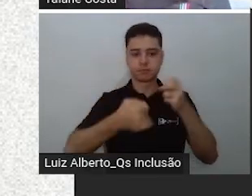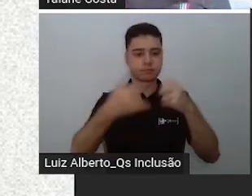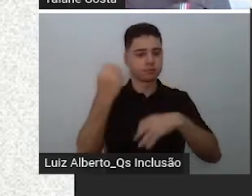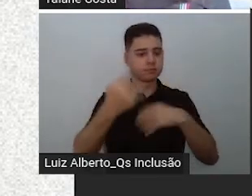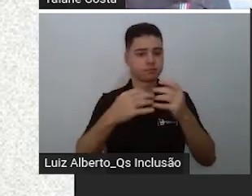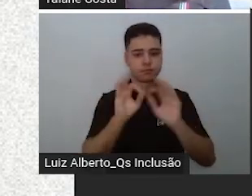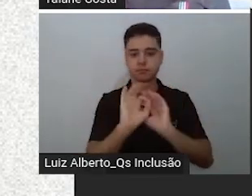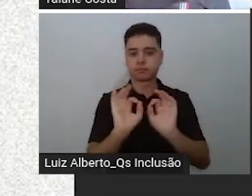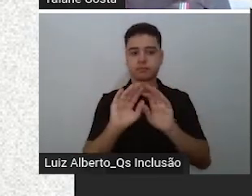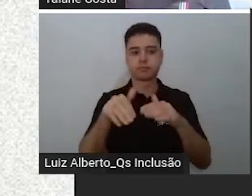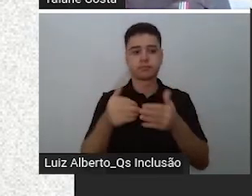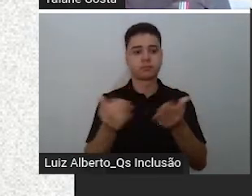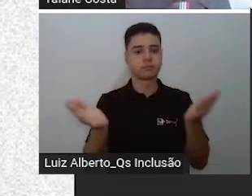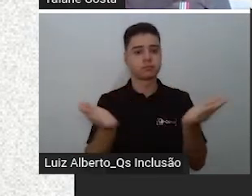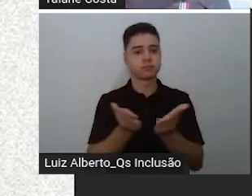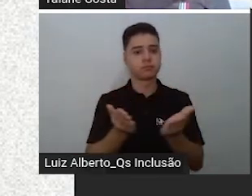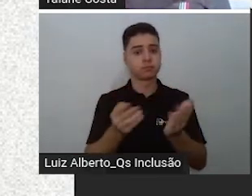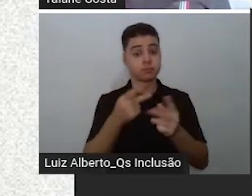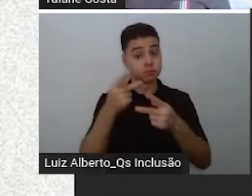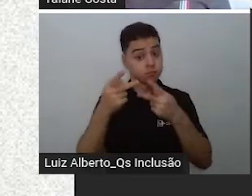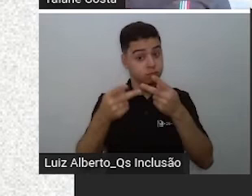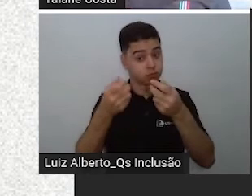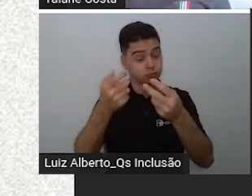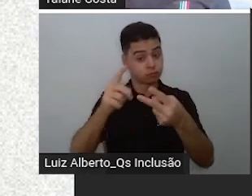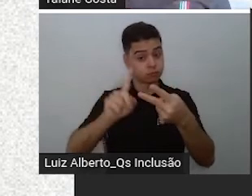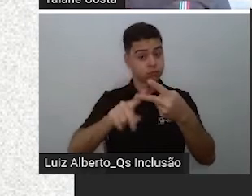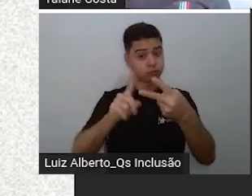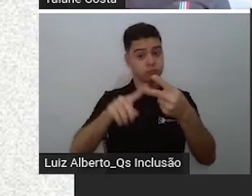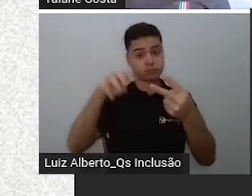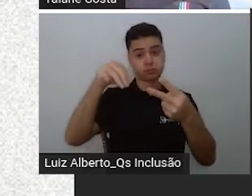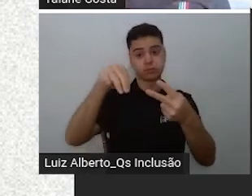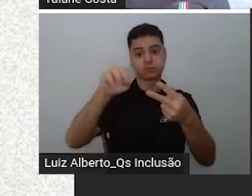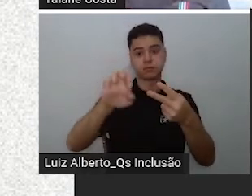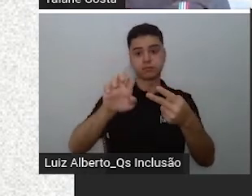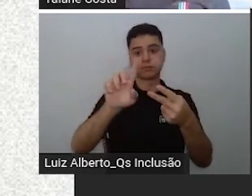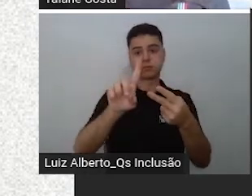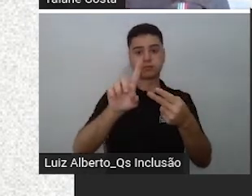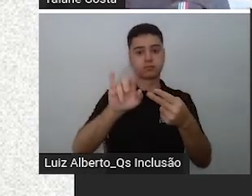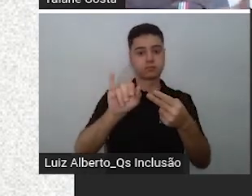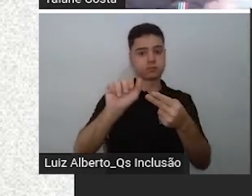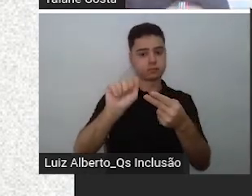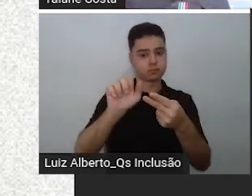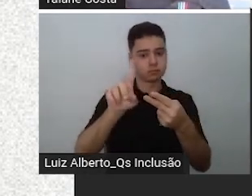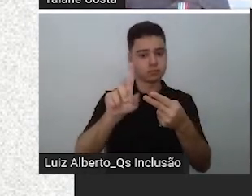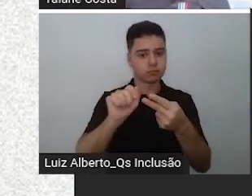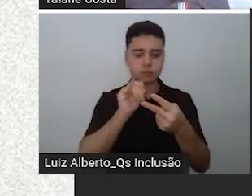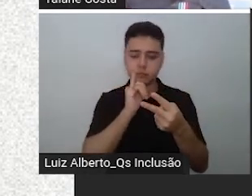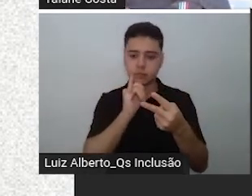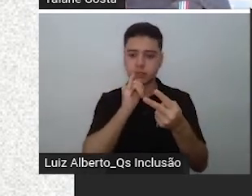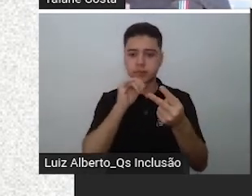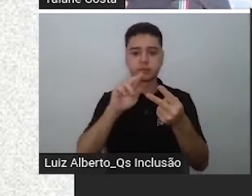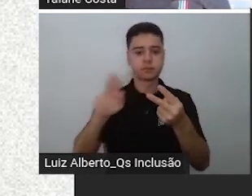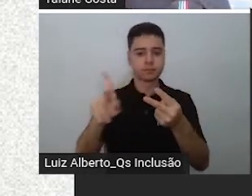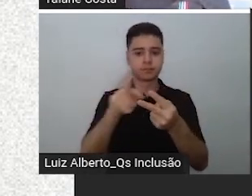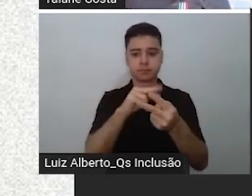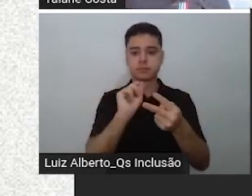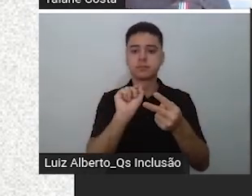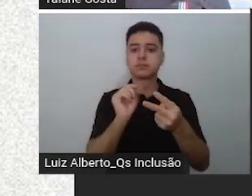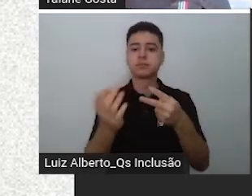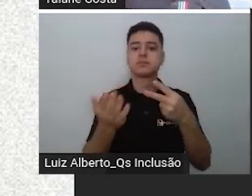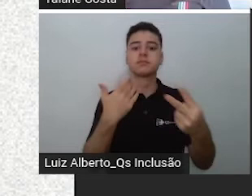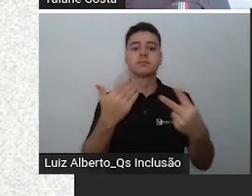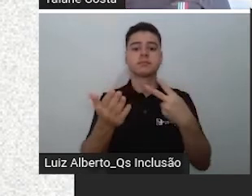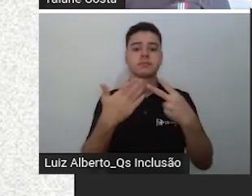muito da visita mediada. E a diferença principal é esse diálogo